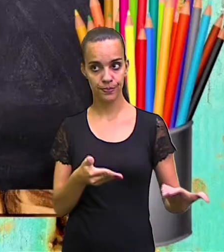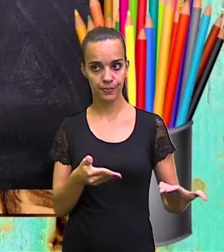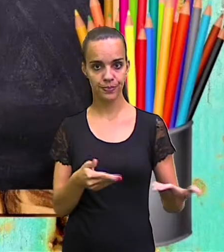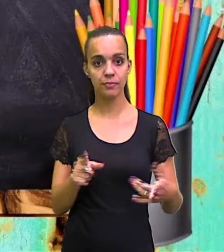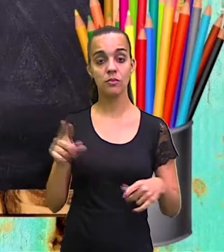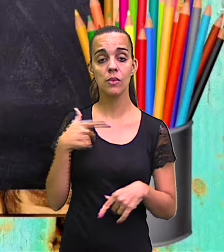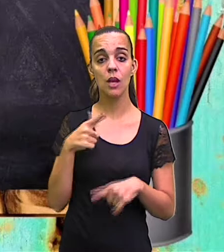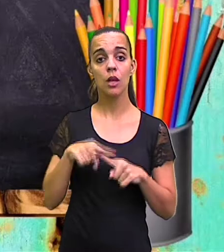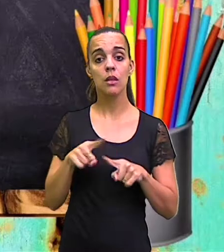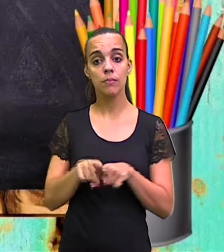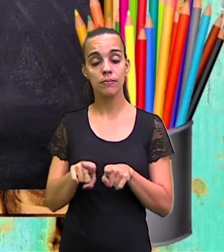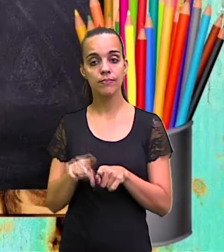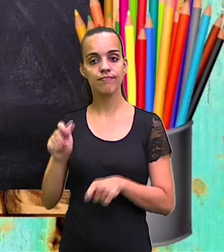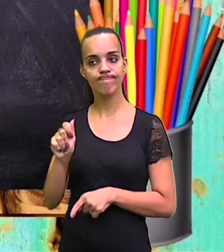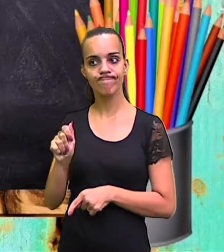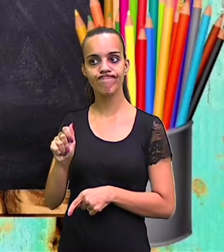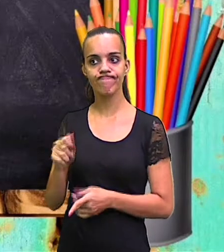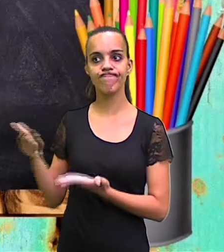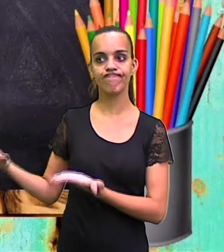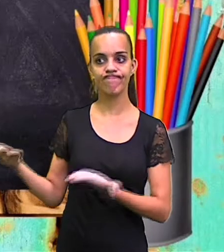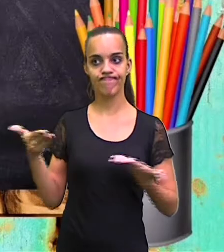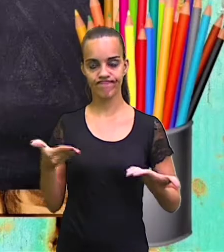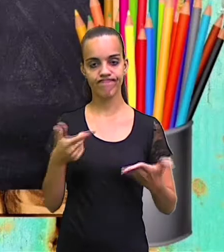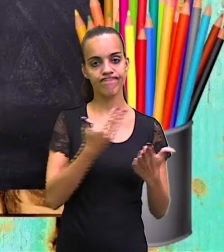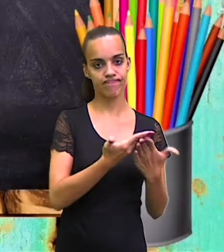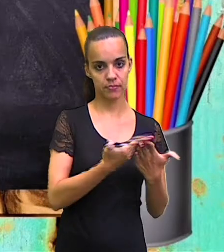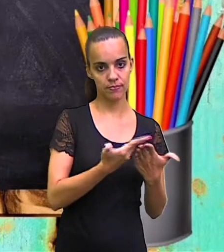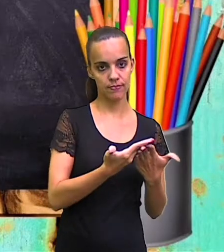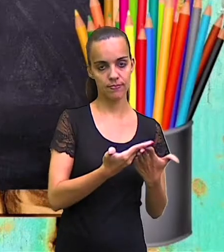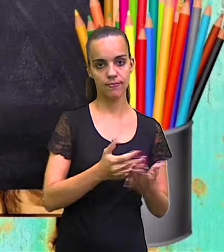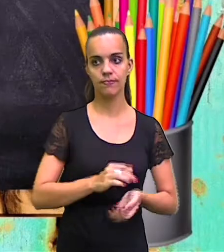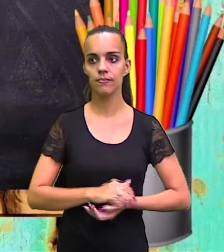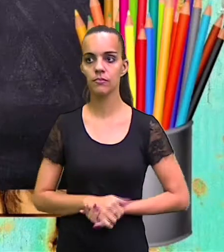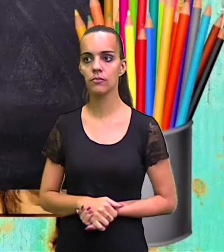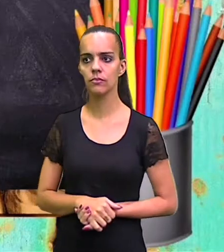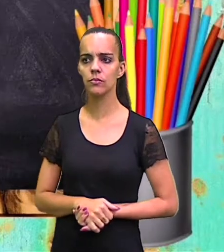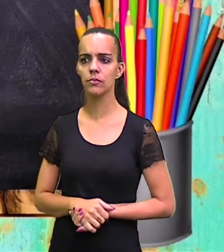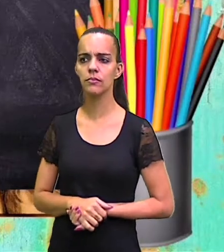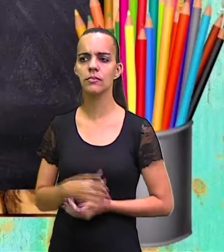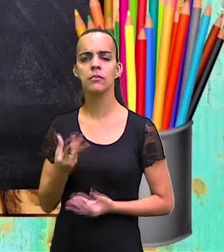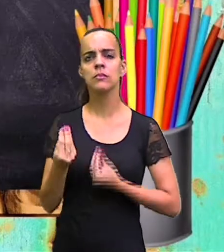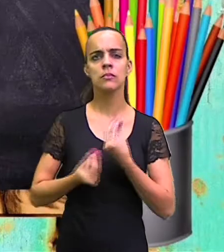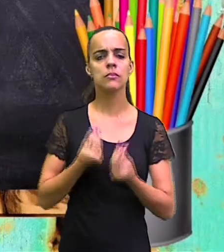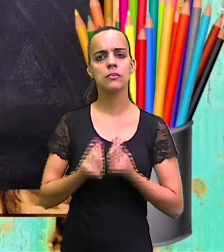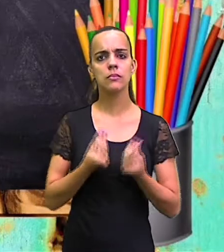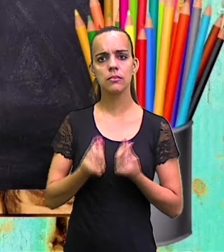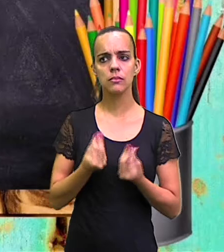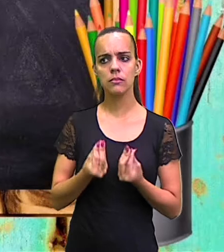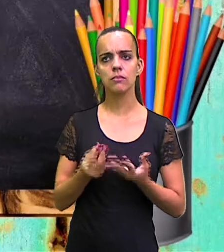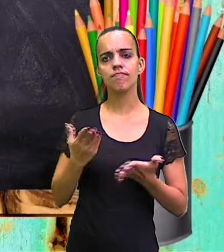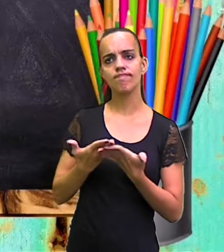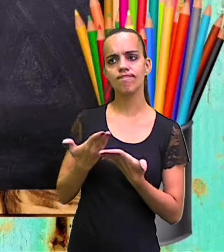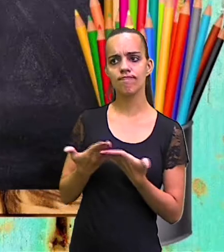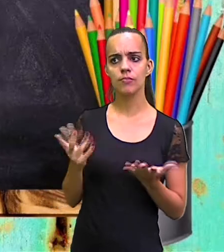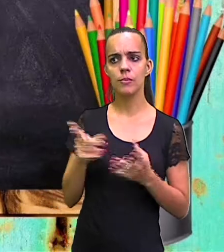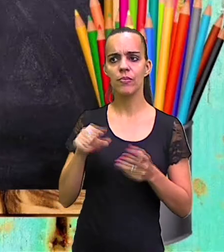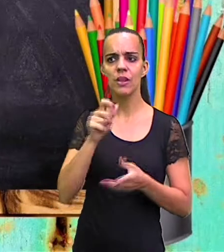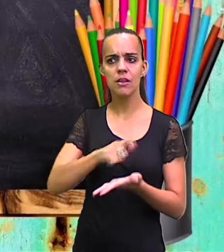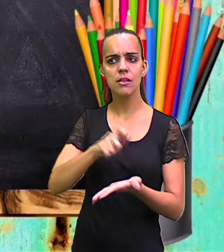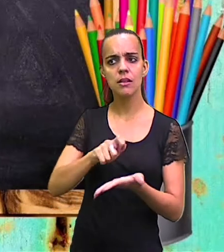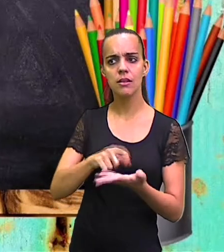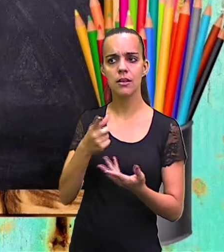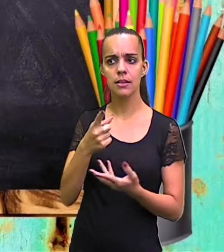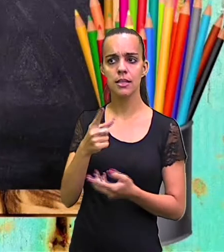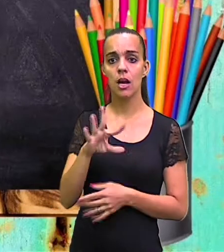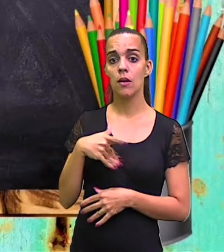a e o A de bem-vindo à aula de hoje. E como que ficaria isso na escrita se não